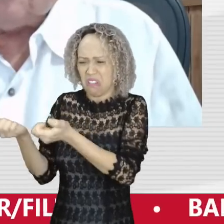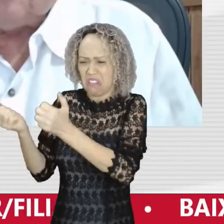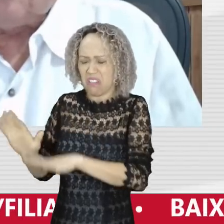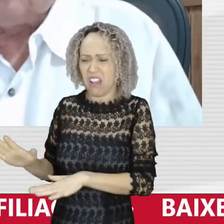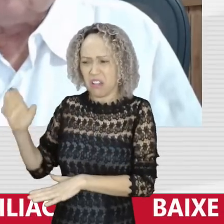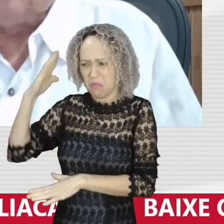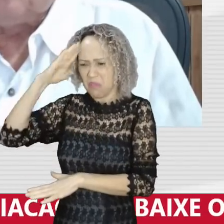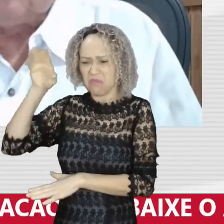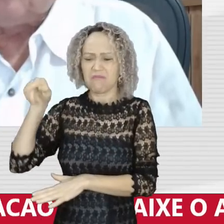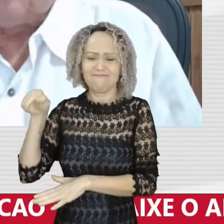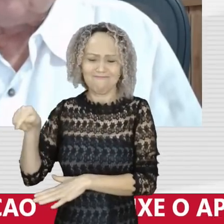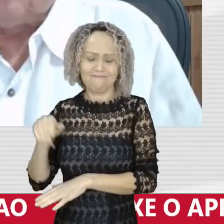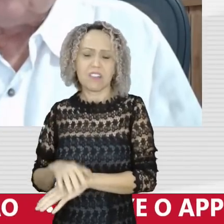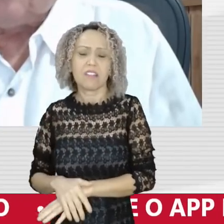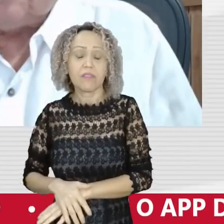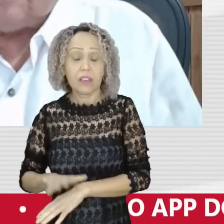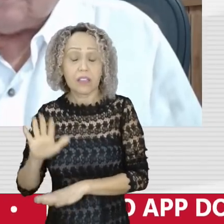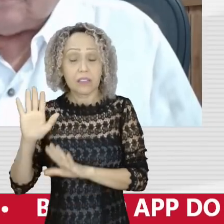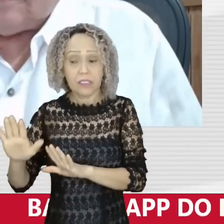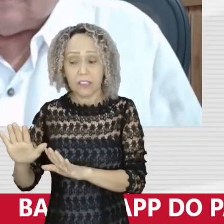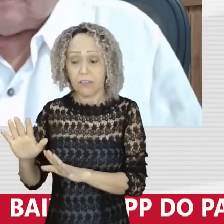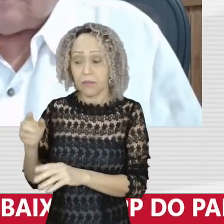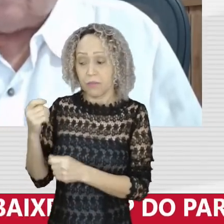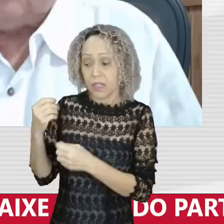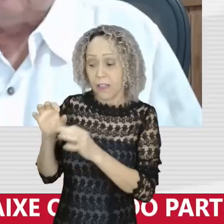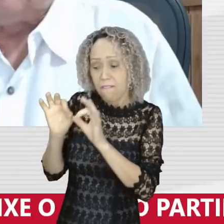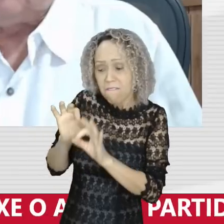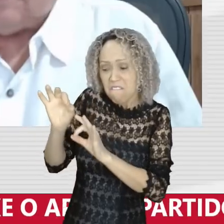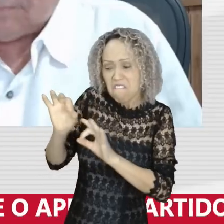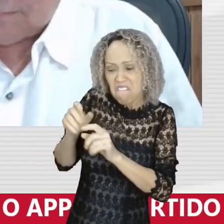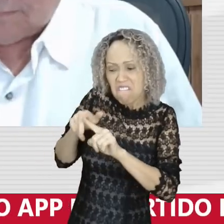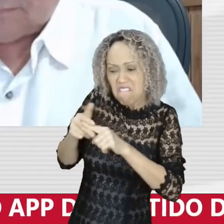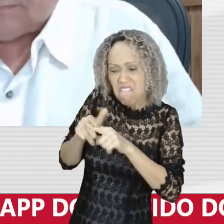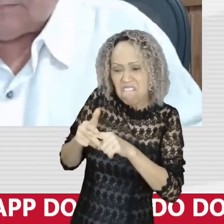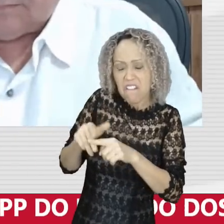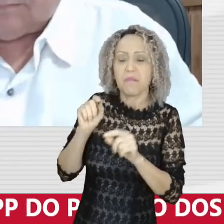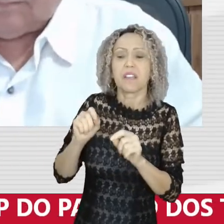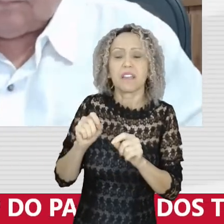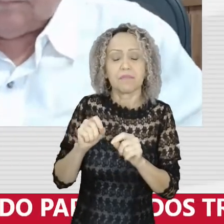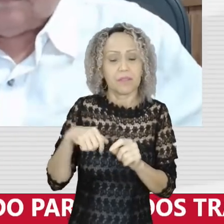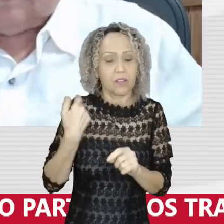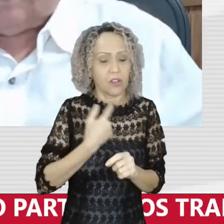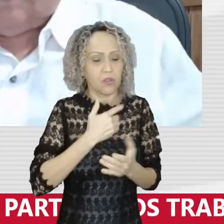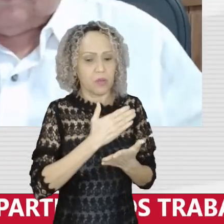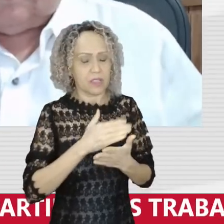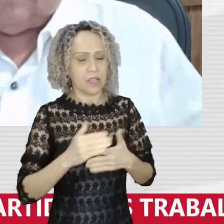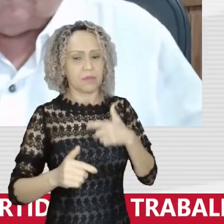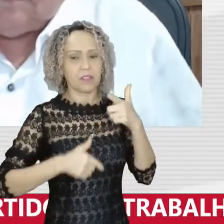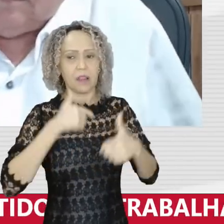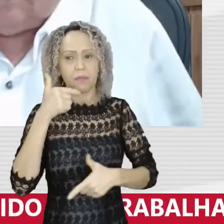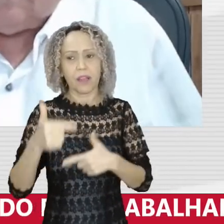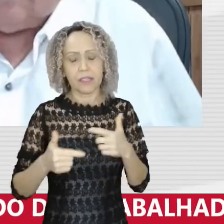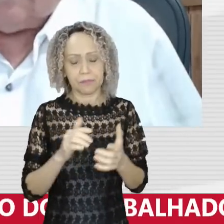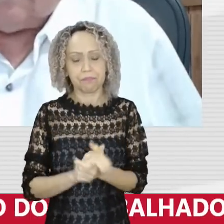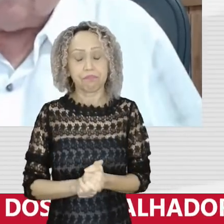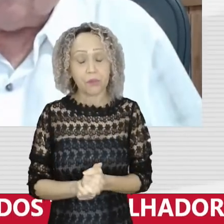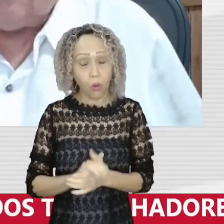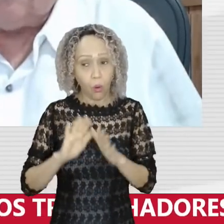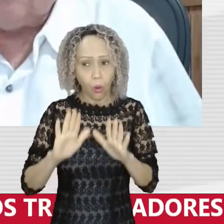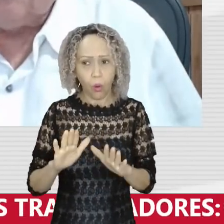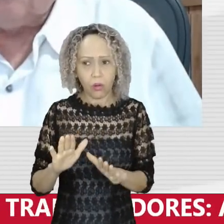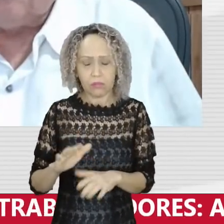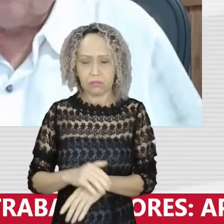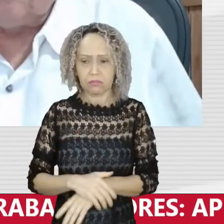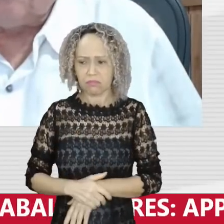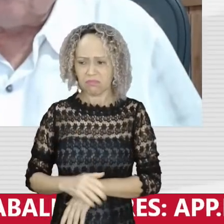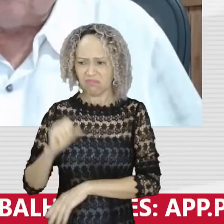a entrevista com o Alckmin, ele falando que nem se sabe o quão é ruim, o tanto que é grave, porque nem tem dados,